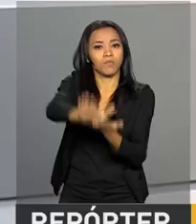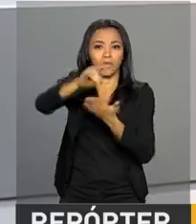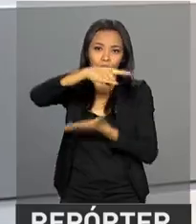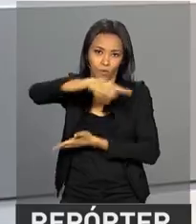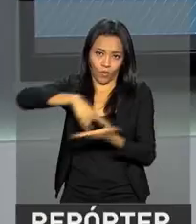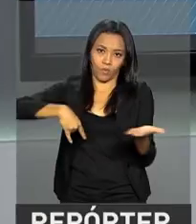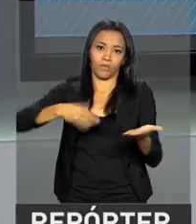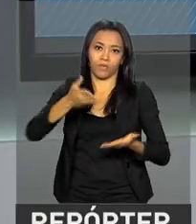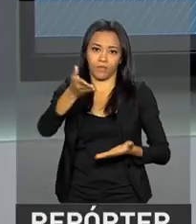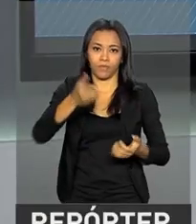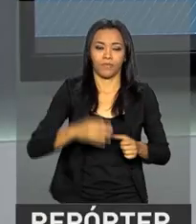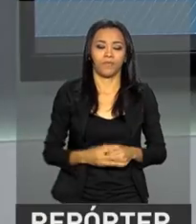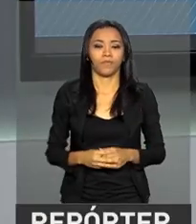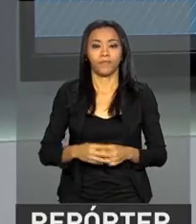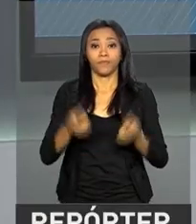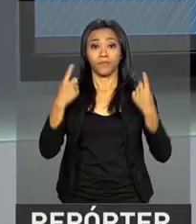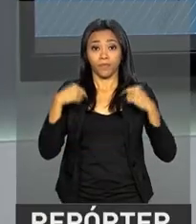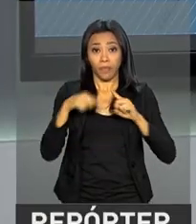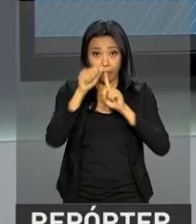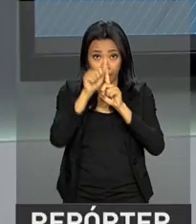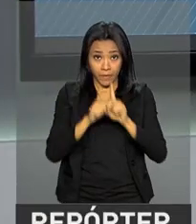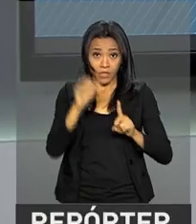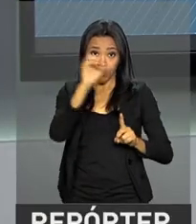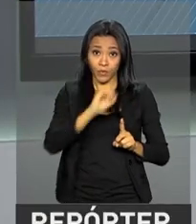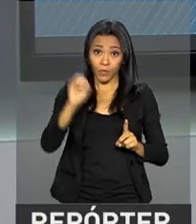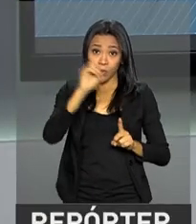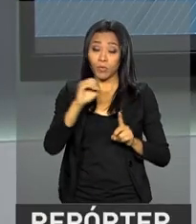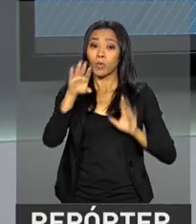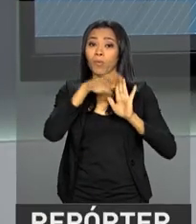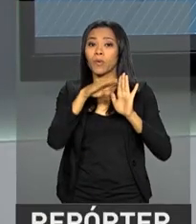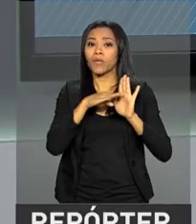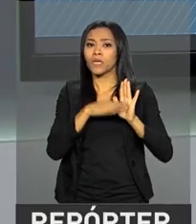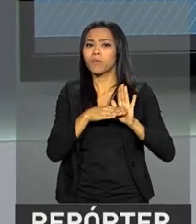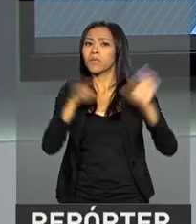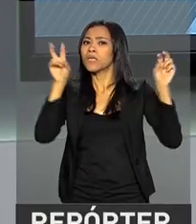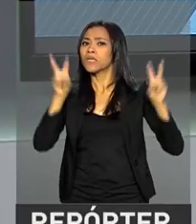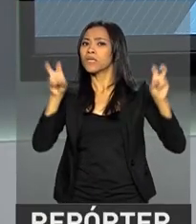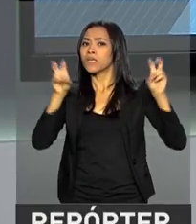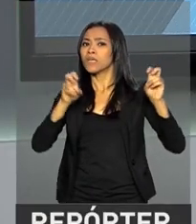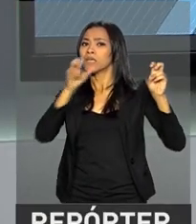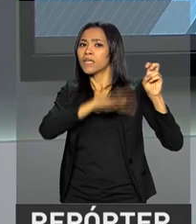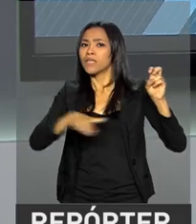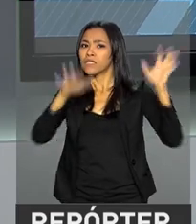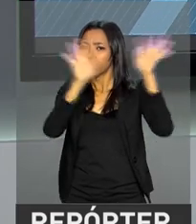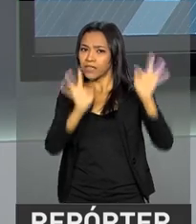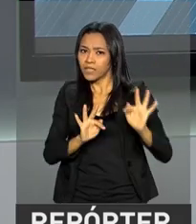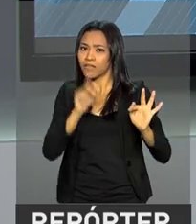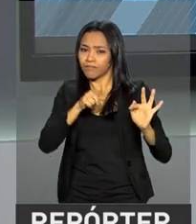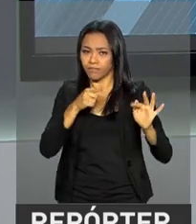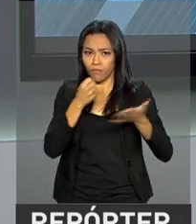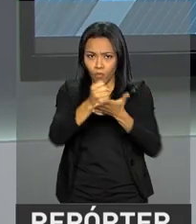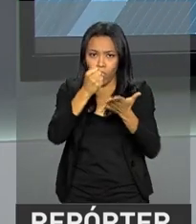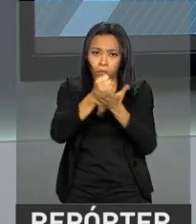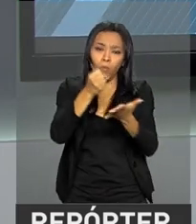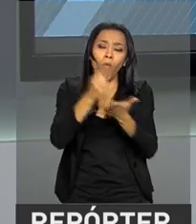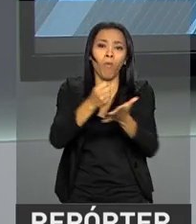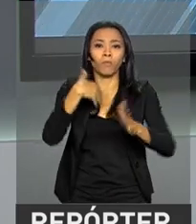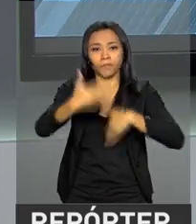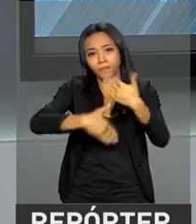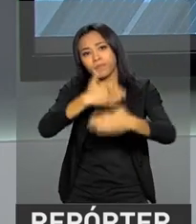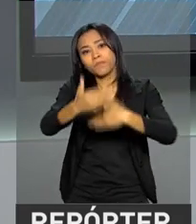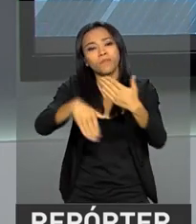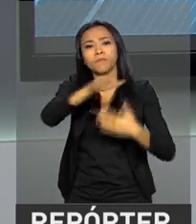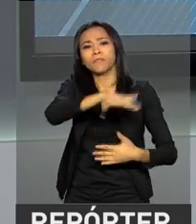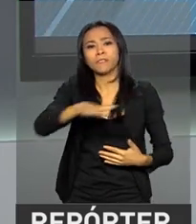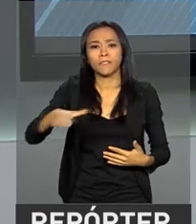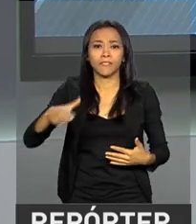arrecadação. Em outubro, o programa Criança Feliz completa um ano. Criado para apoiar e acompanhar o desenvolvimento infantil